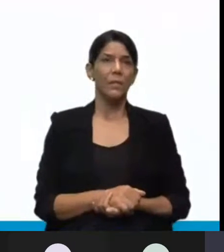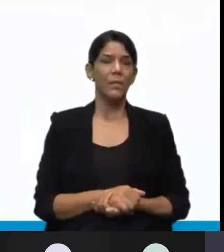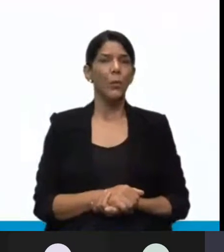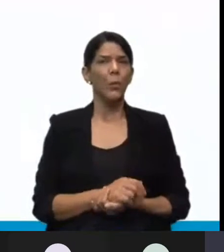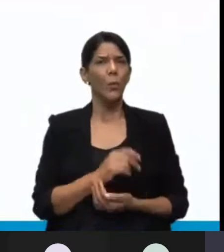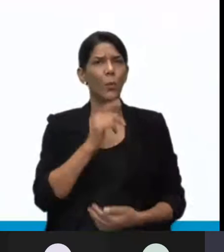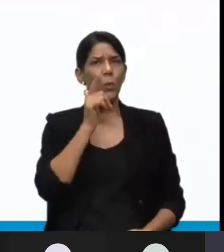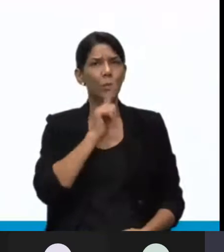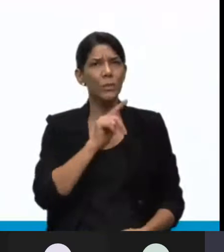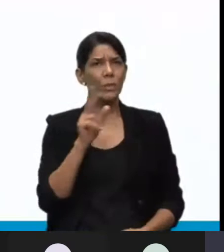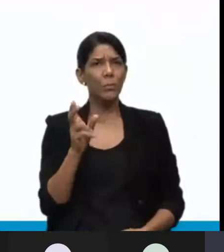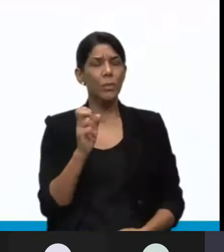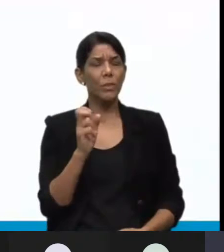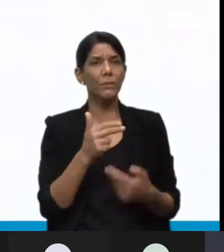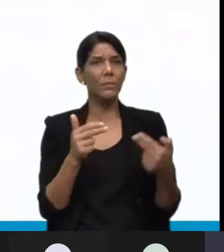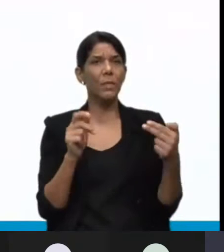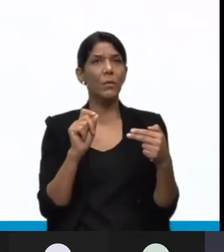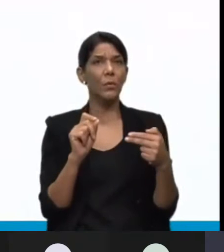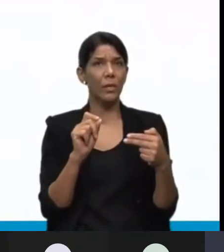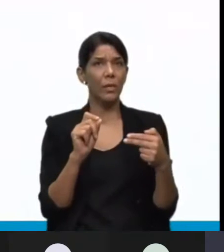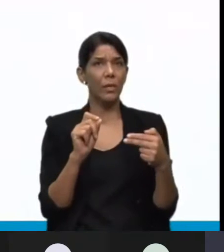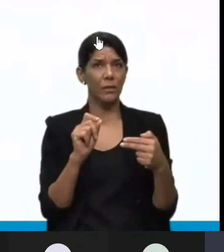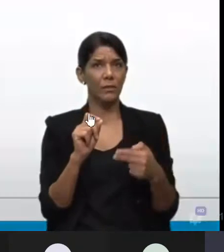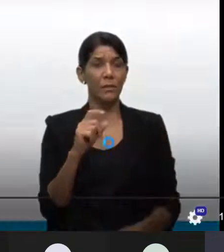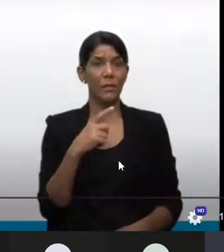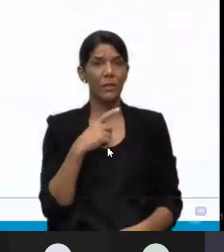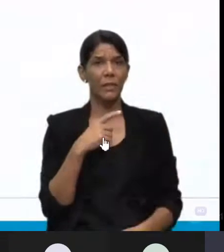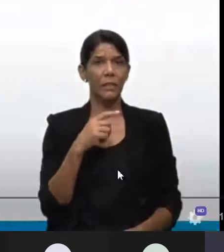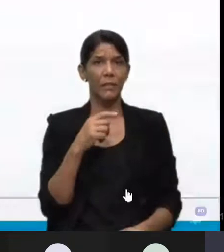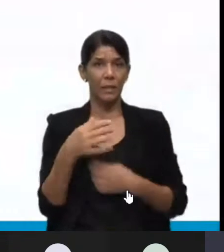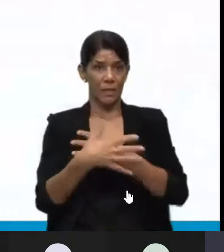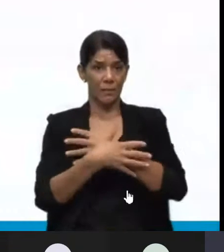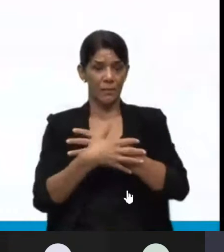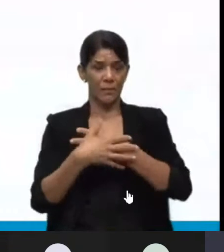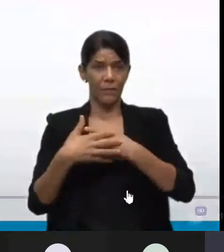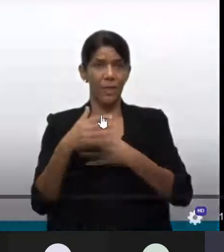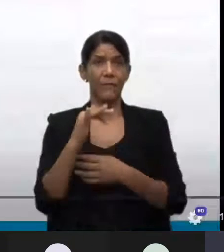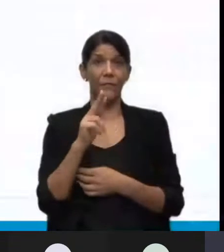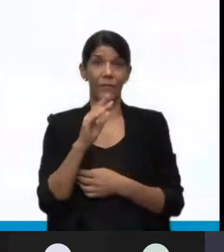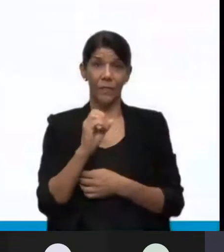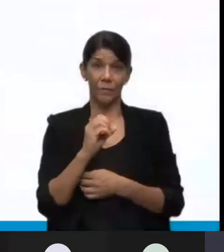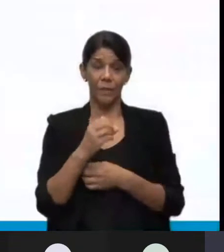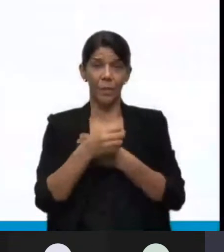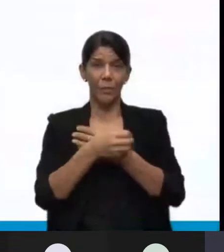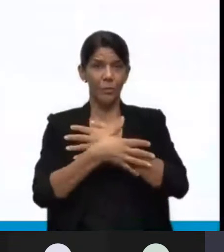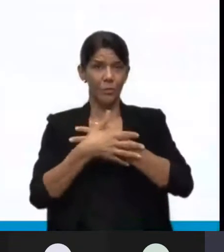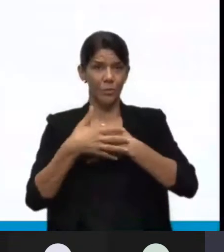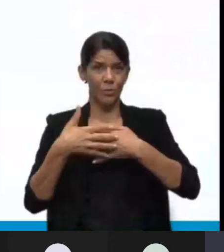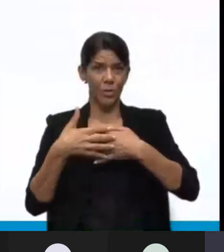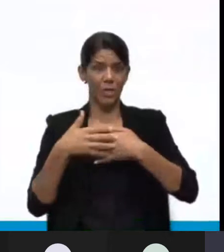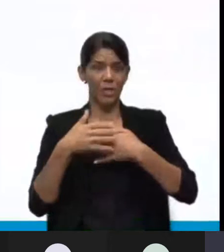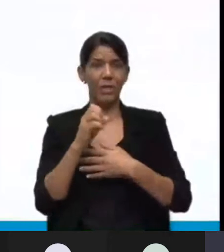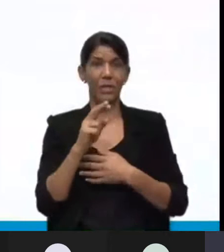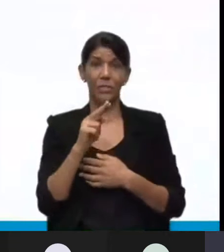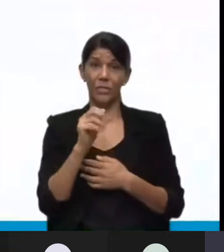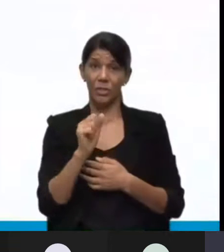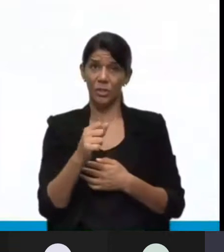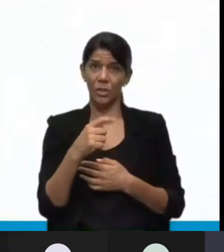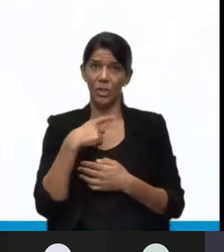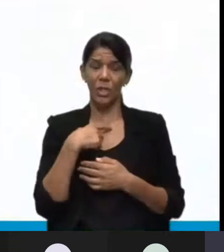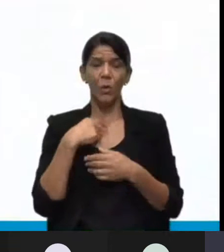consigo observar aqui na minha lâmina? Então, eu consigo observar aqui a minha fibra, tá? Então, isso aqui é uma fibra muscular estriada